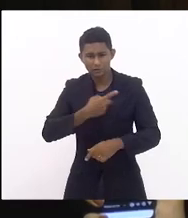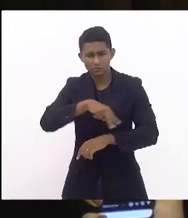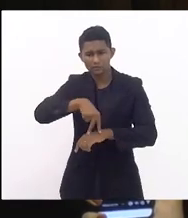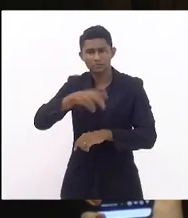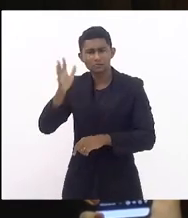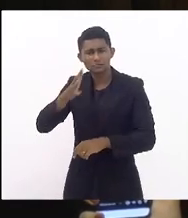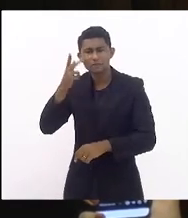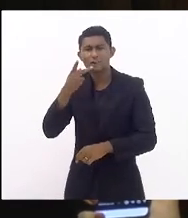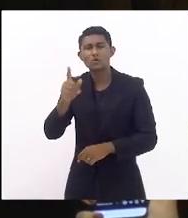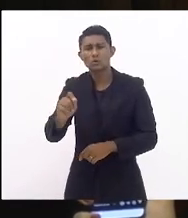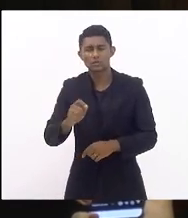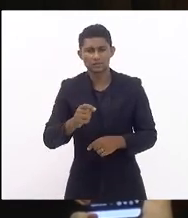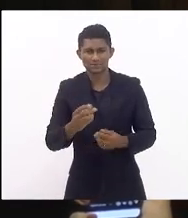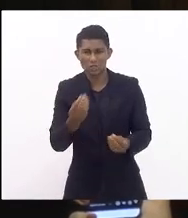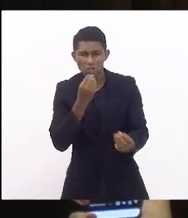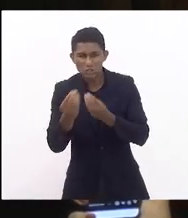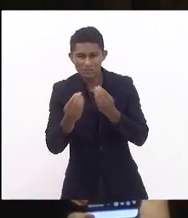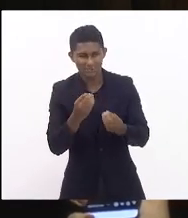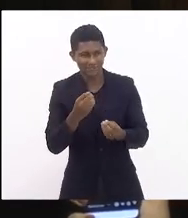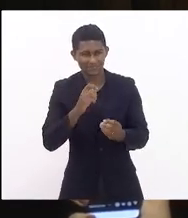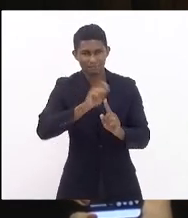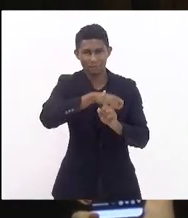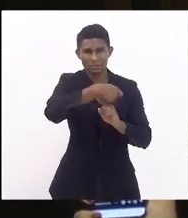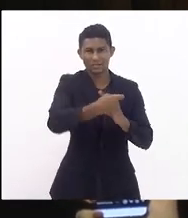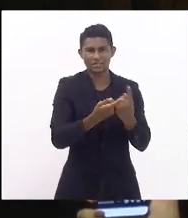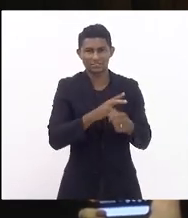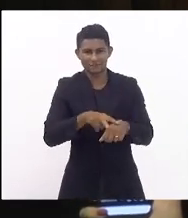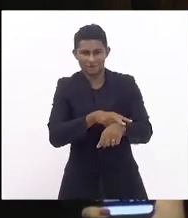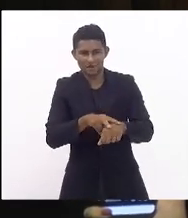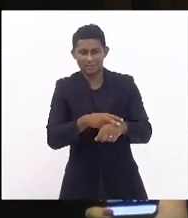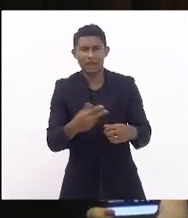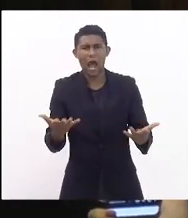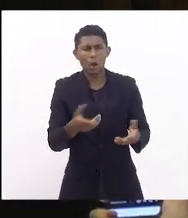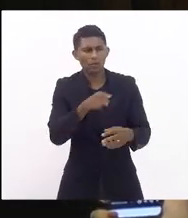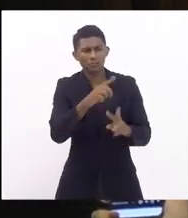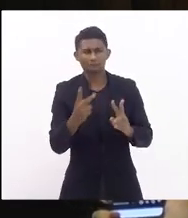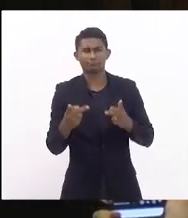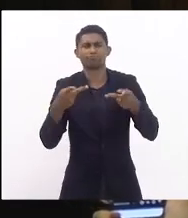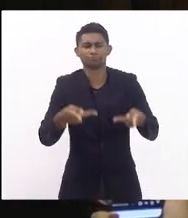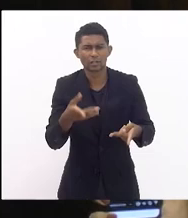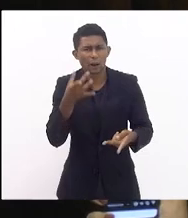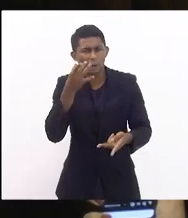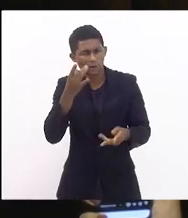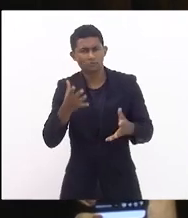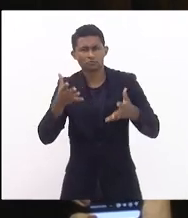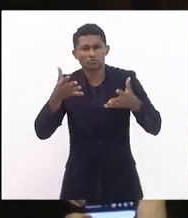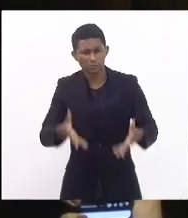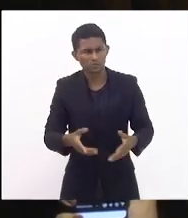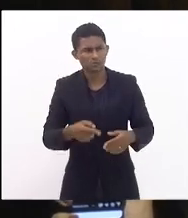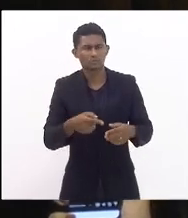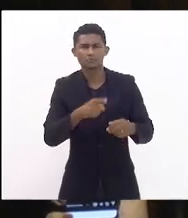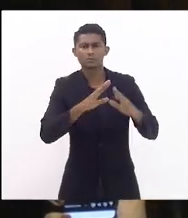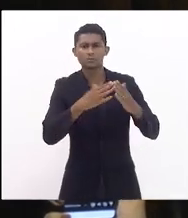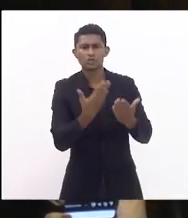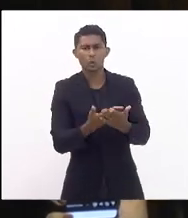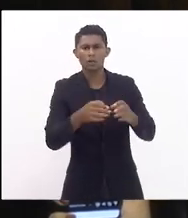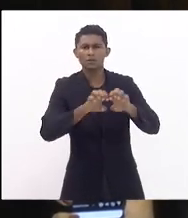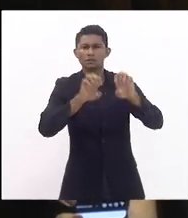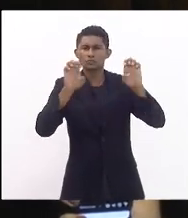merenda, bananas verdes. E aí eu me deparo com uma estrutura de uma escola onde não